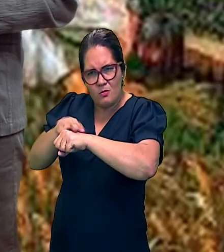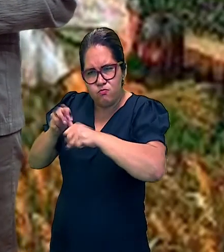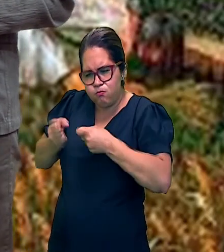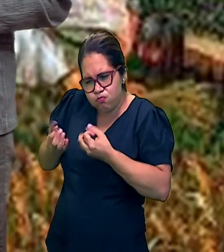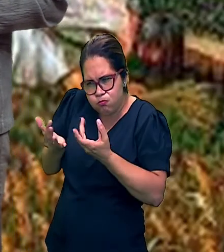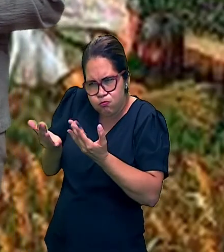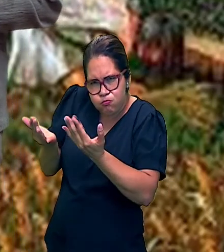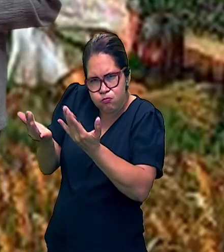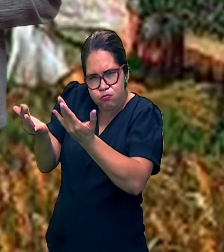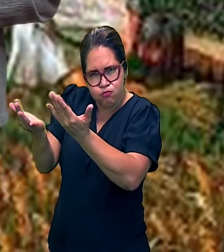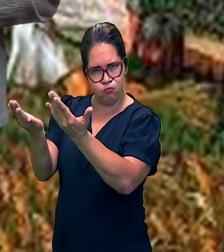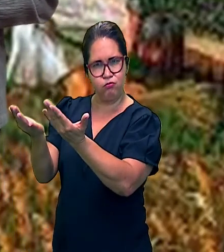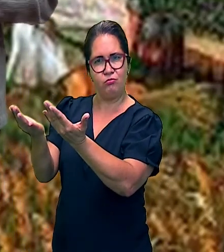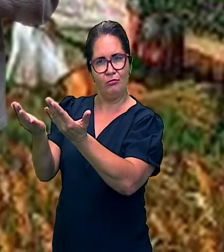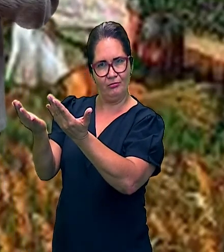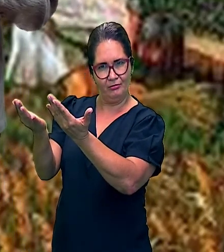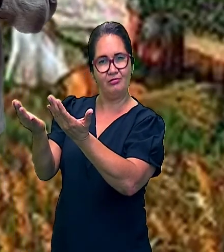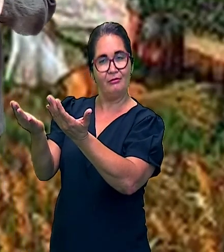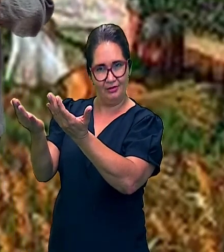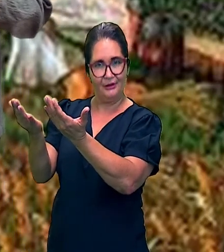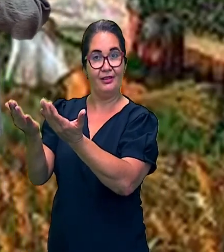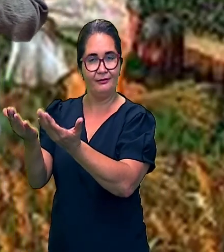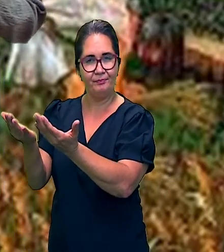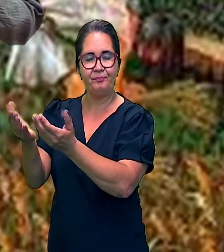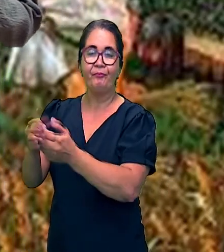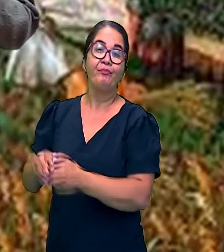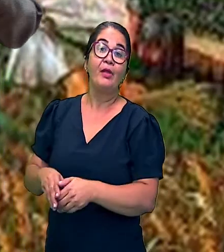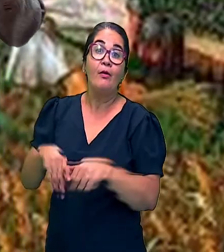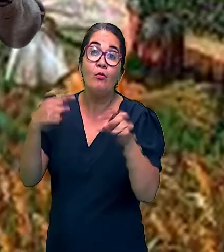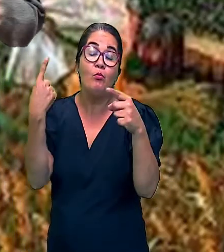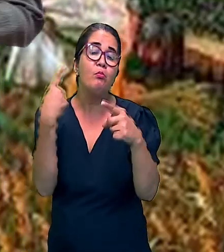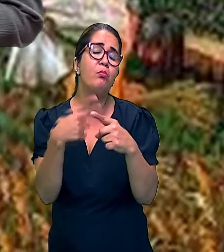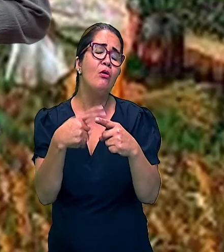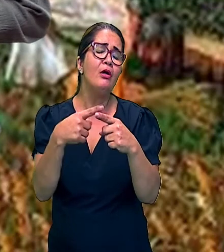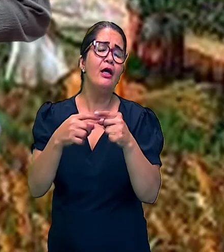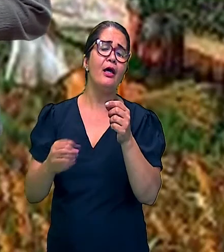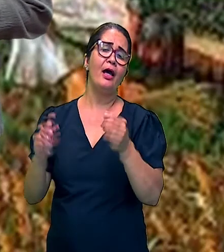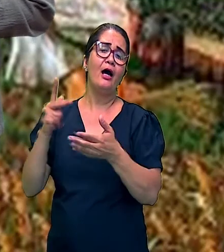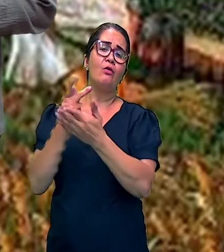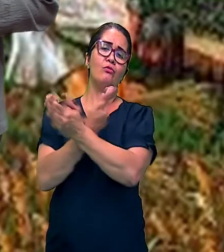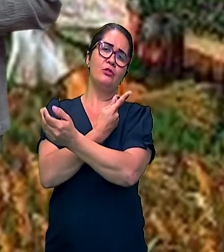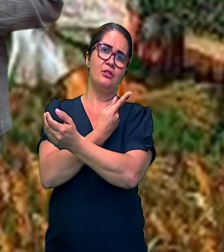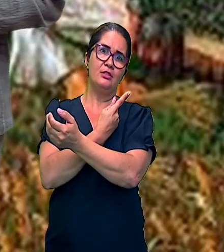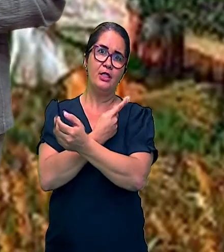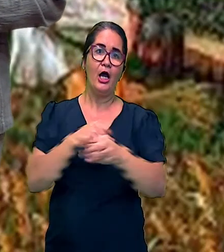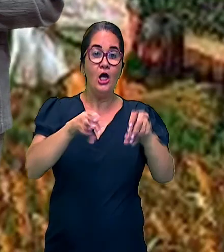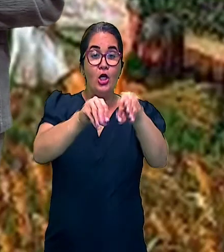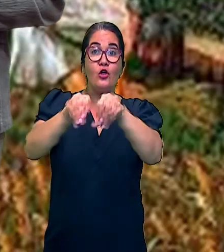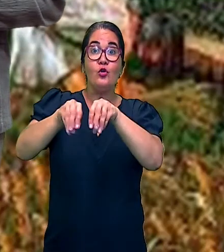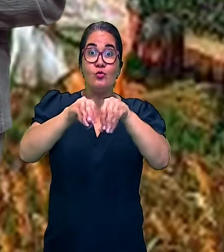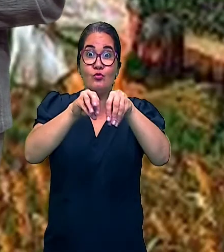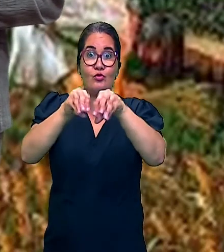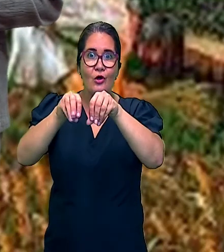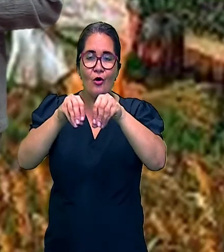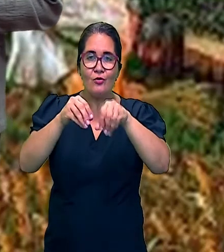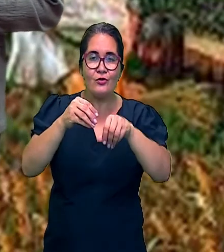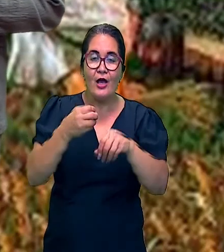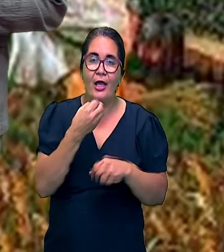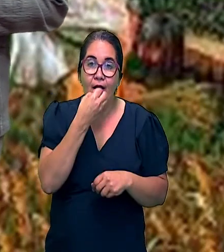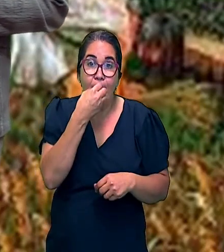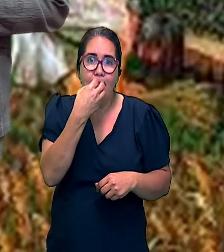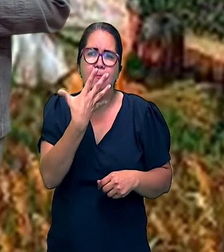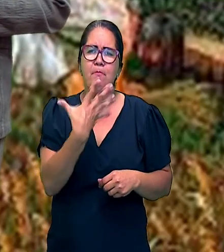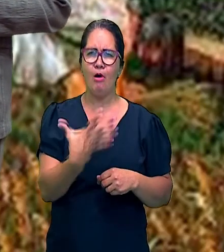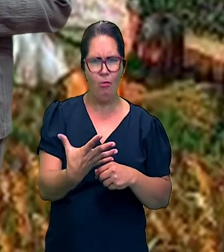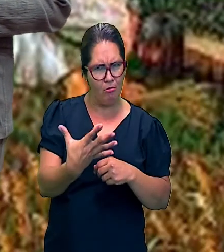moradias. Esses solos eram férteis, propícios para a agricultura. E para aumentar a